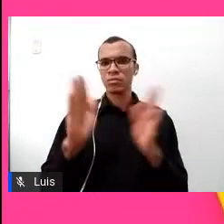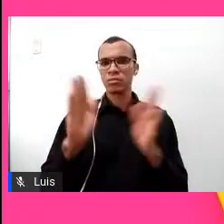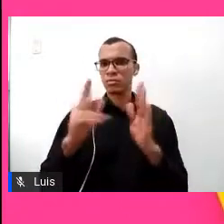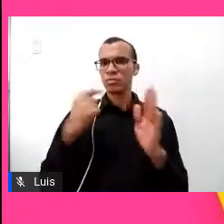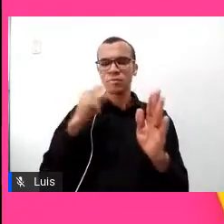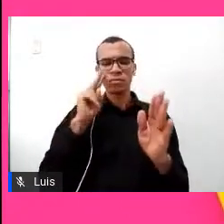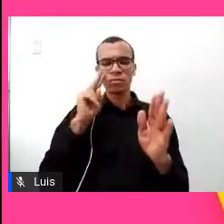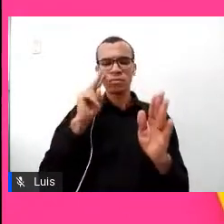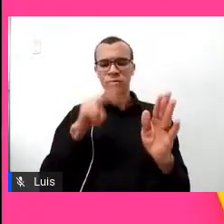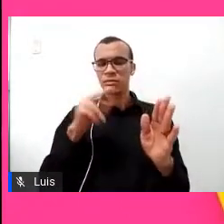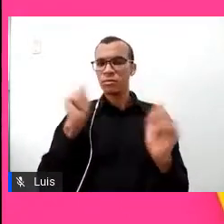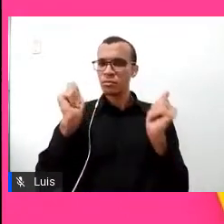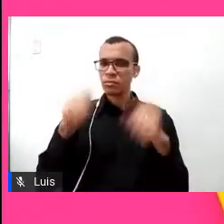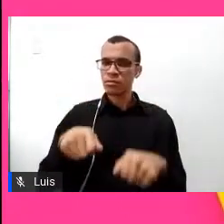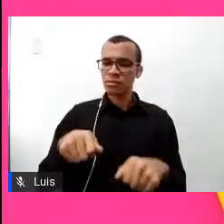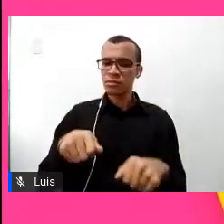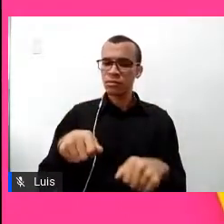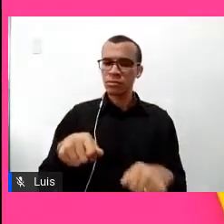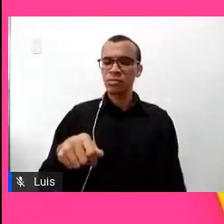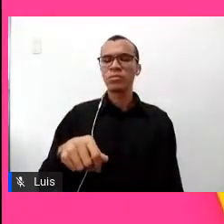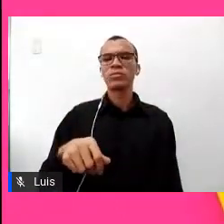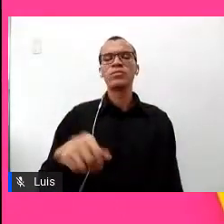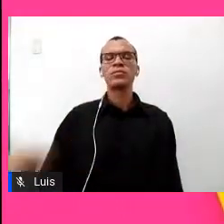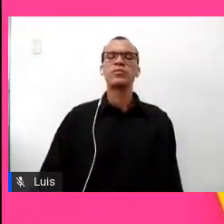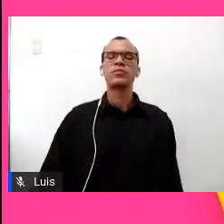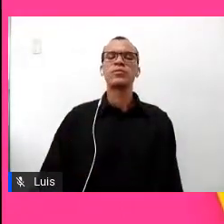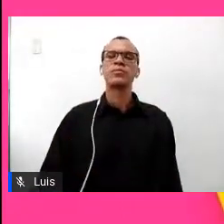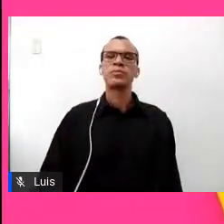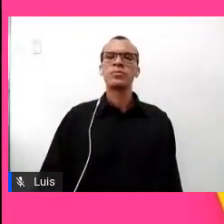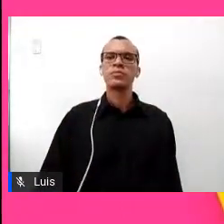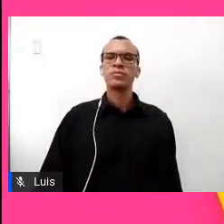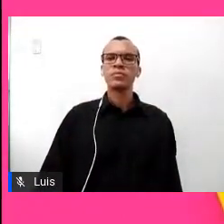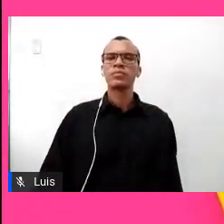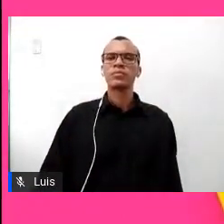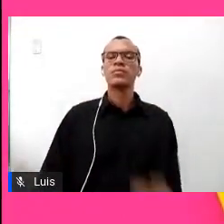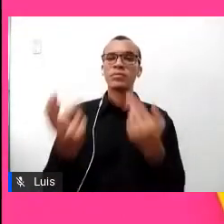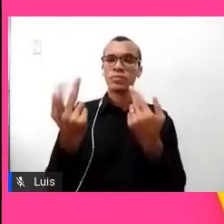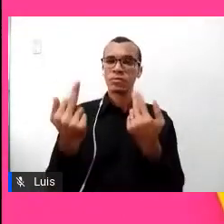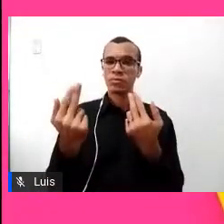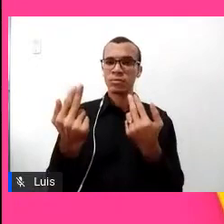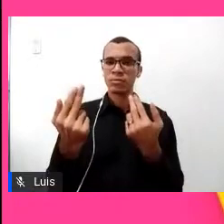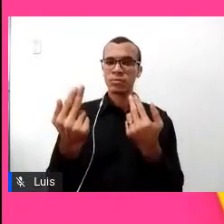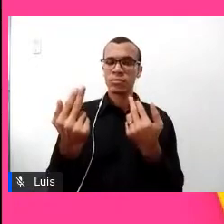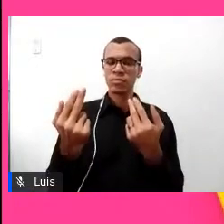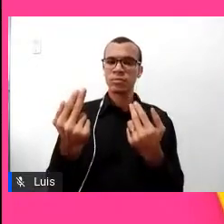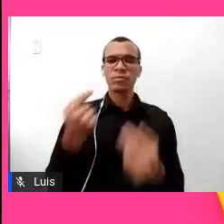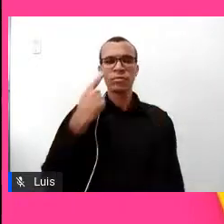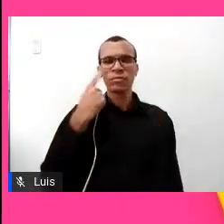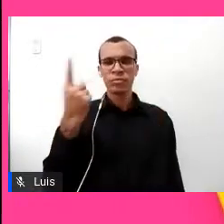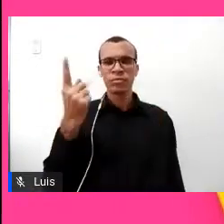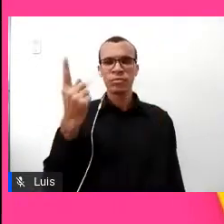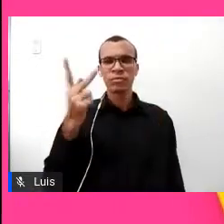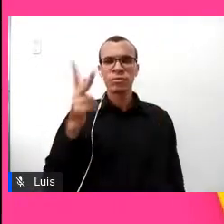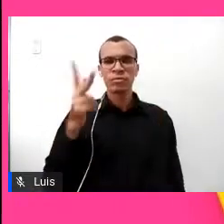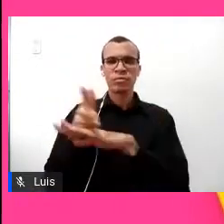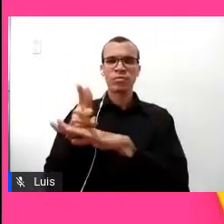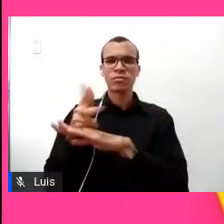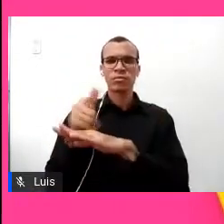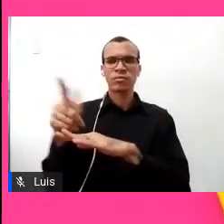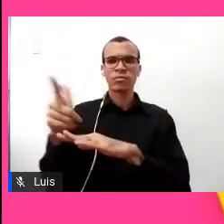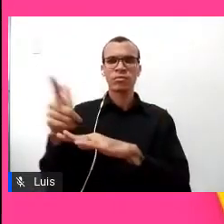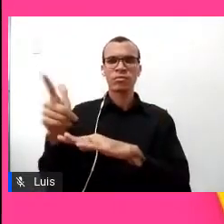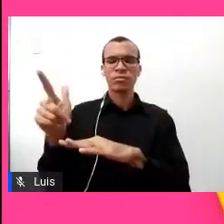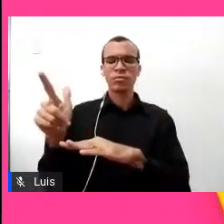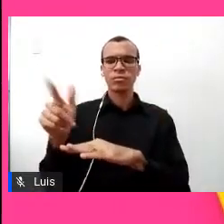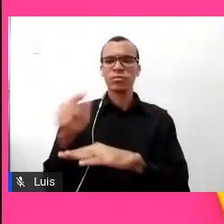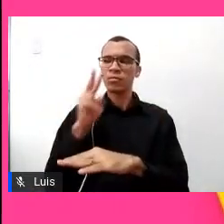cá, que é exatamente isso aqui, ó. Vou mostrar aqui na outra câmera, para vocês poderem ver melhor como